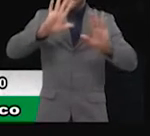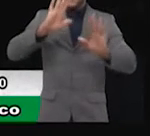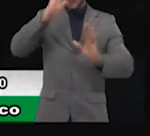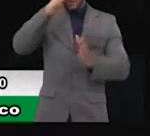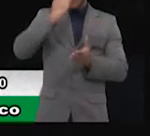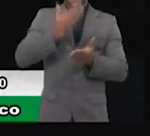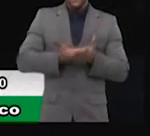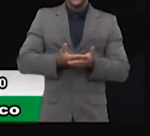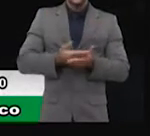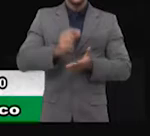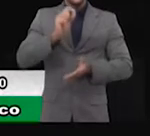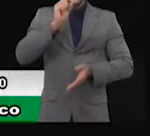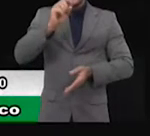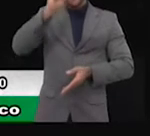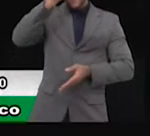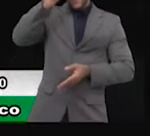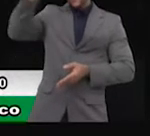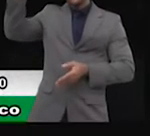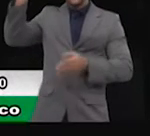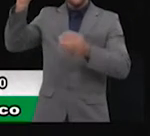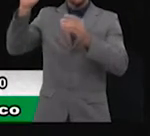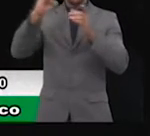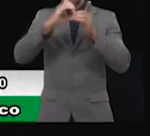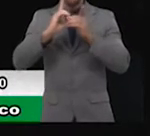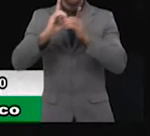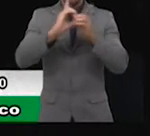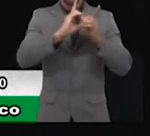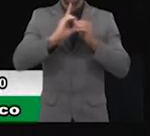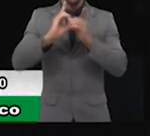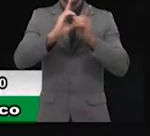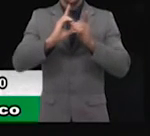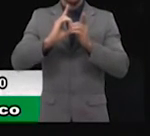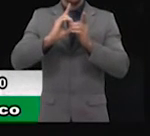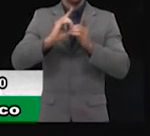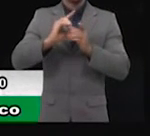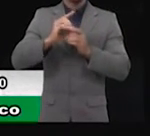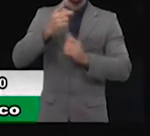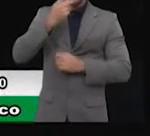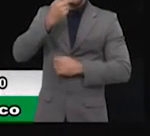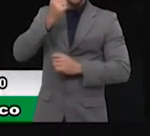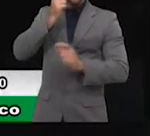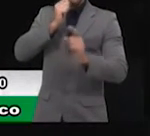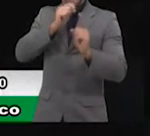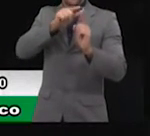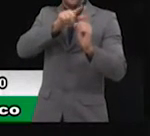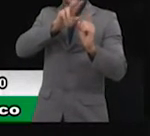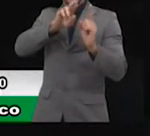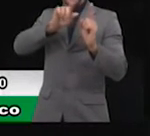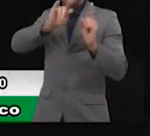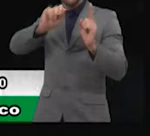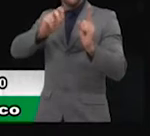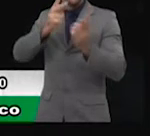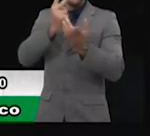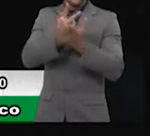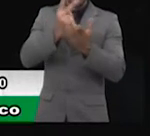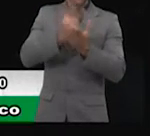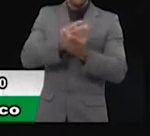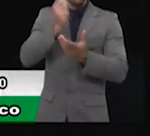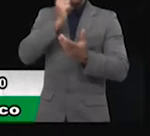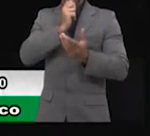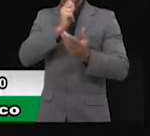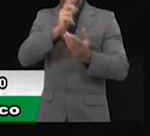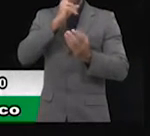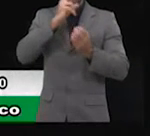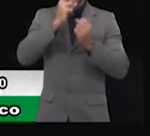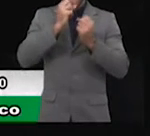está conosco. Dizer que a vereadora Régia é uma grande mulher, guerreira, e vai estar sempre presente aí em